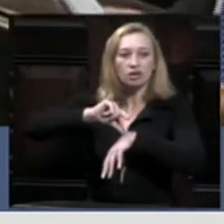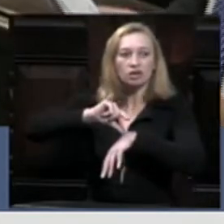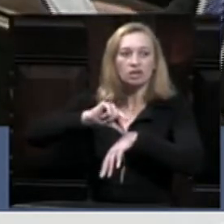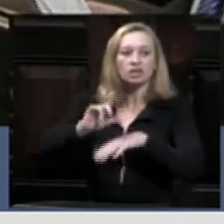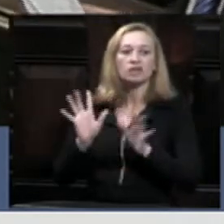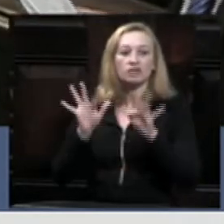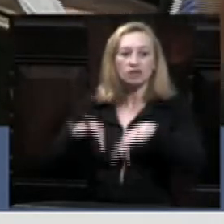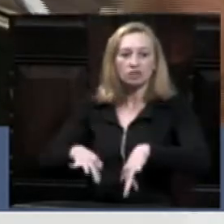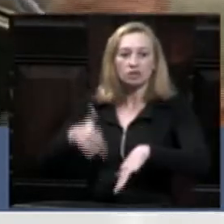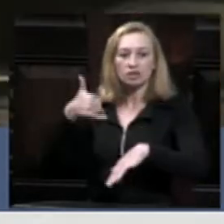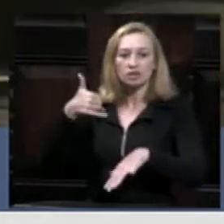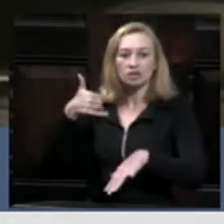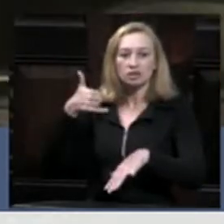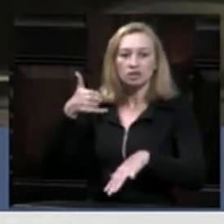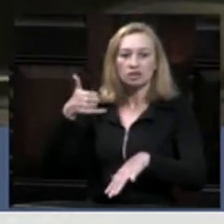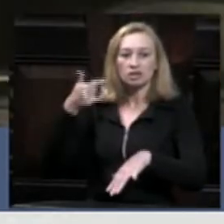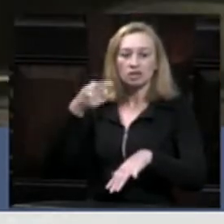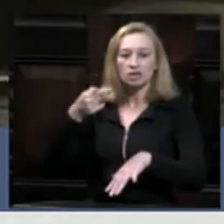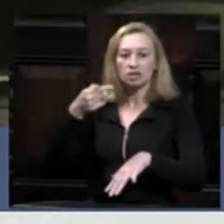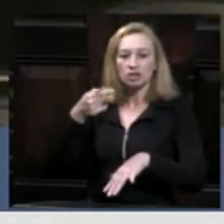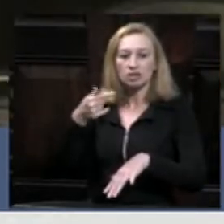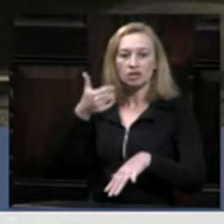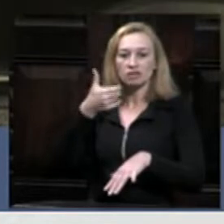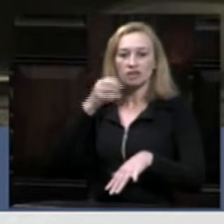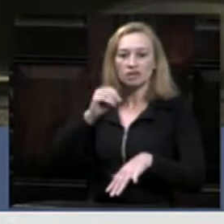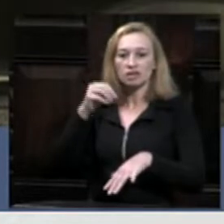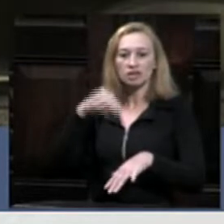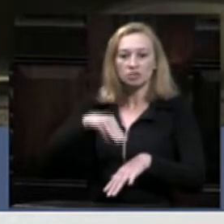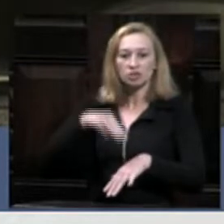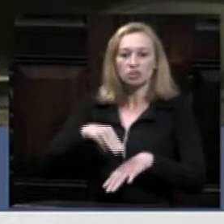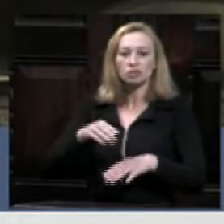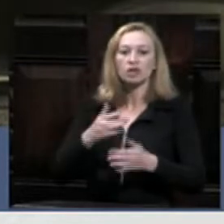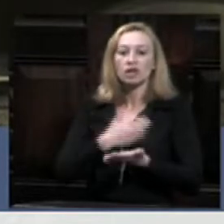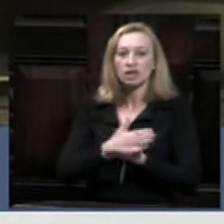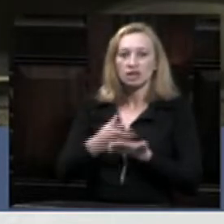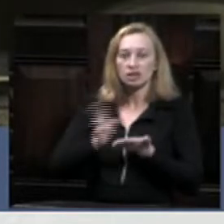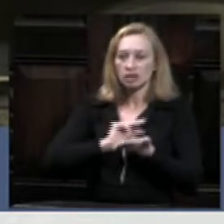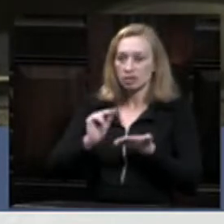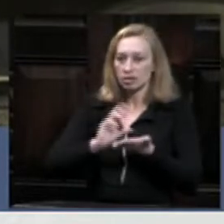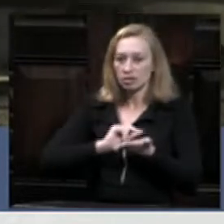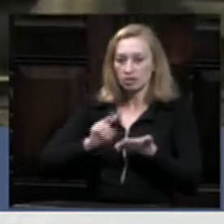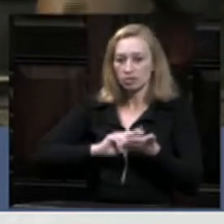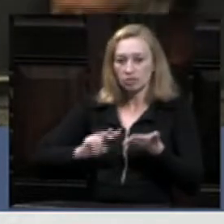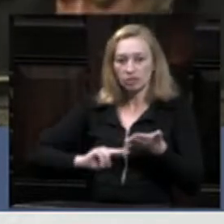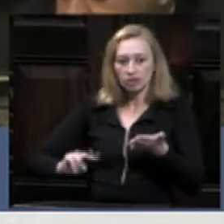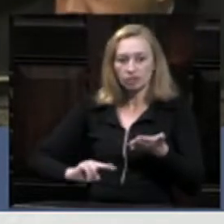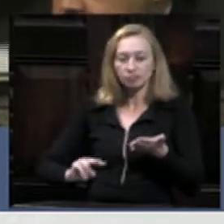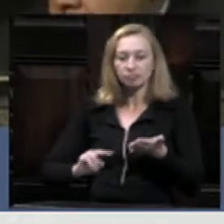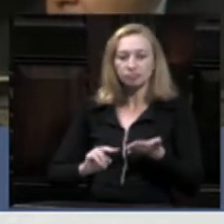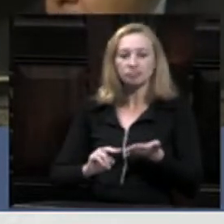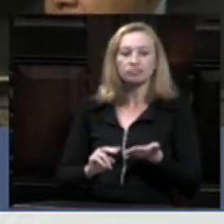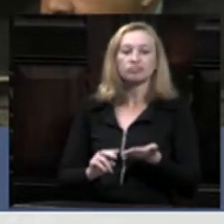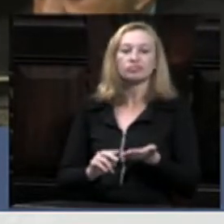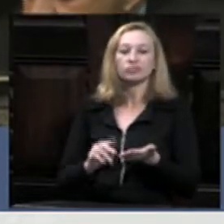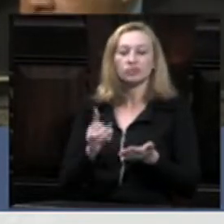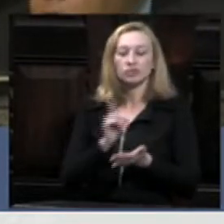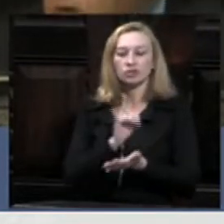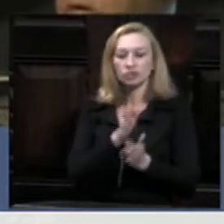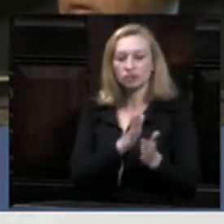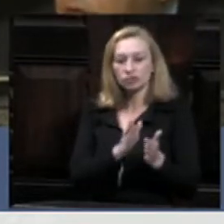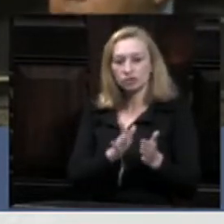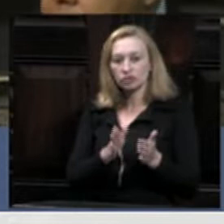minutos. Está lida, senhor presidente. Lida e aprovada a ata, passa-se a ordem do dia. A presidência convida o deputado Anderson para estar aqui